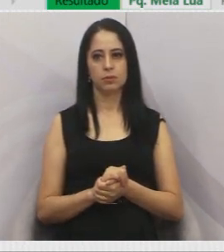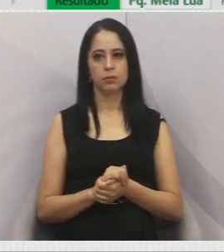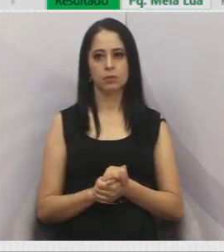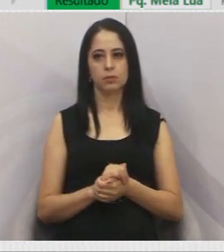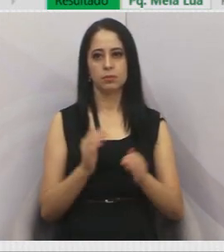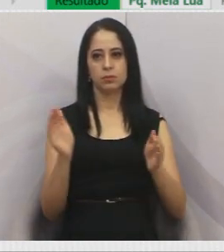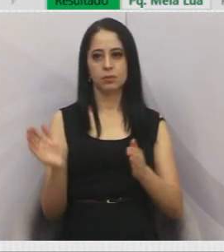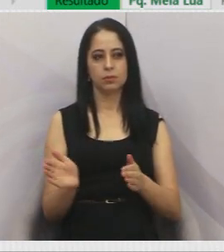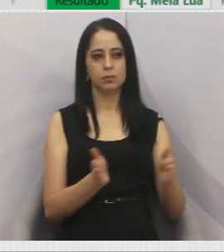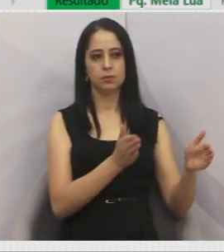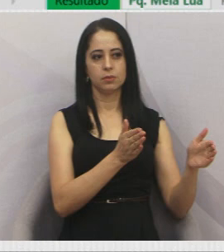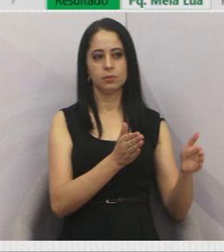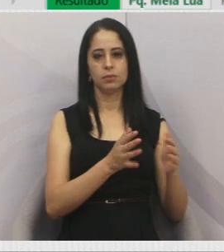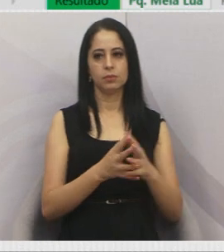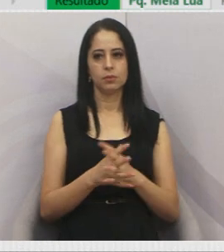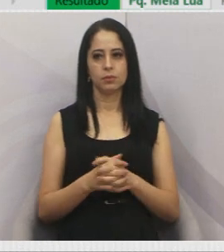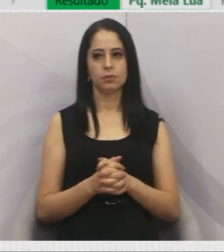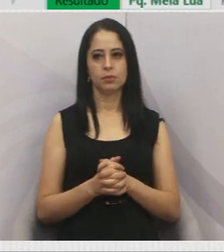Próximo voto.